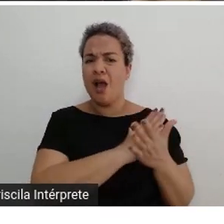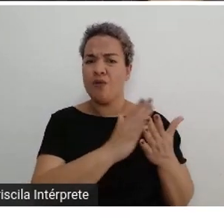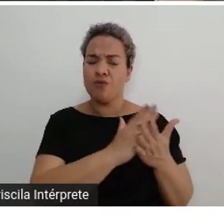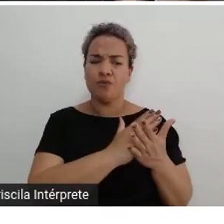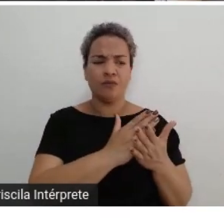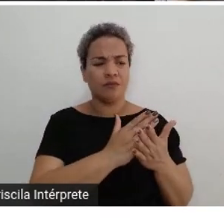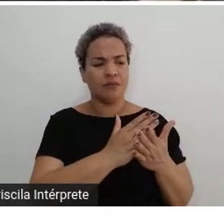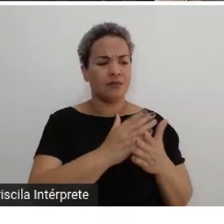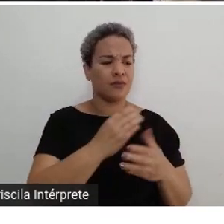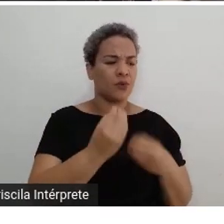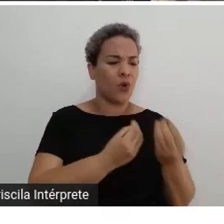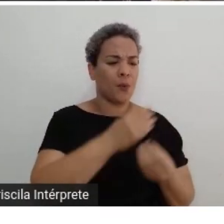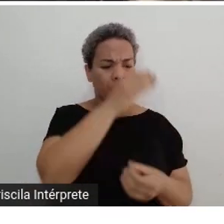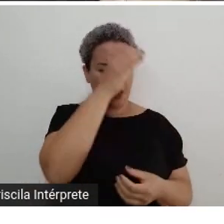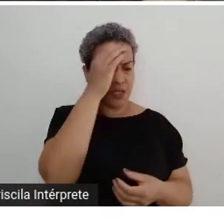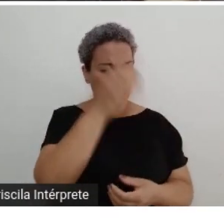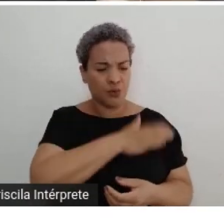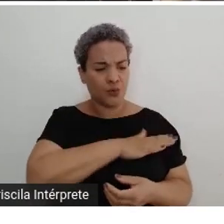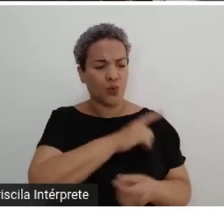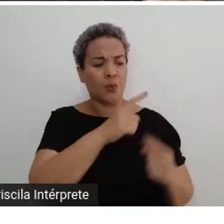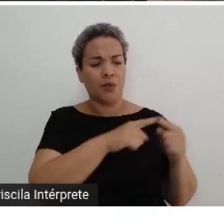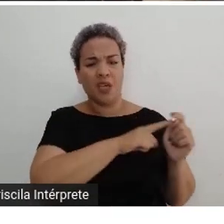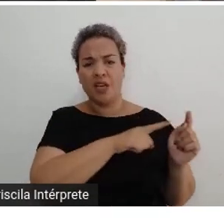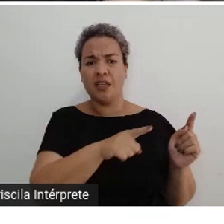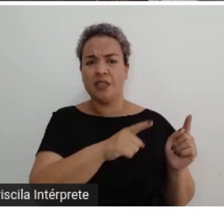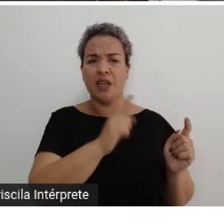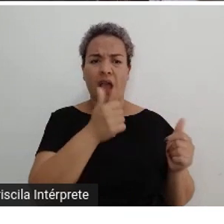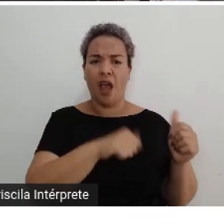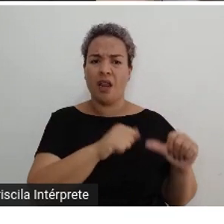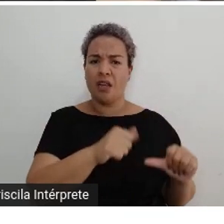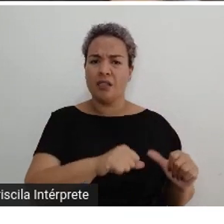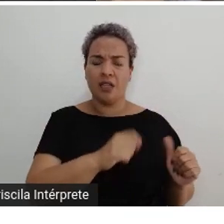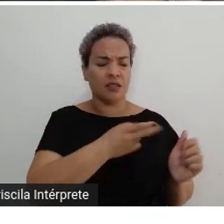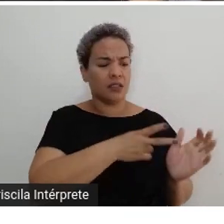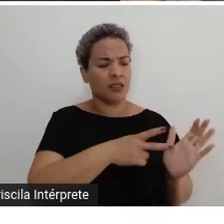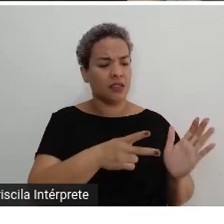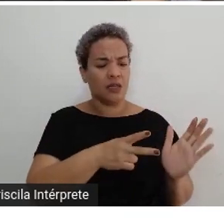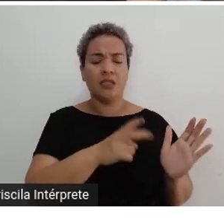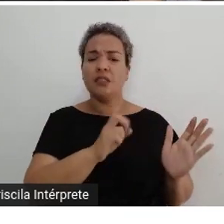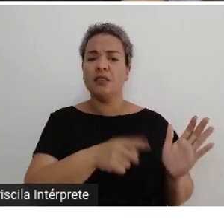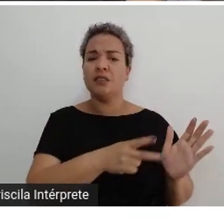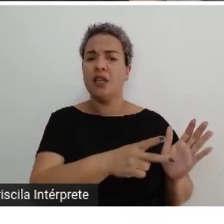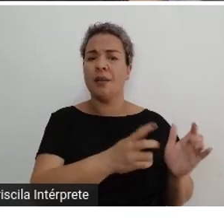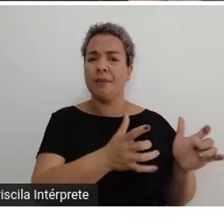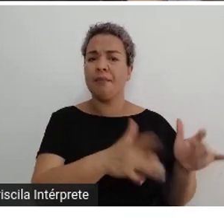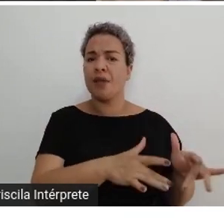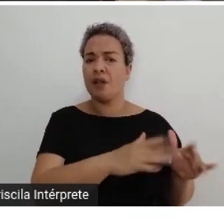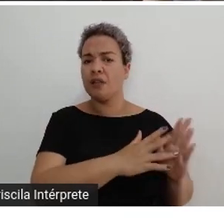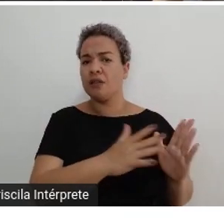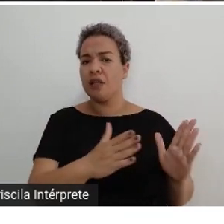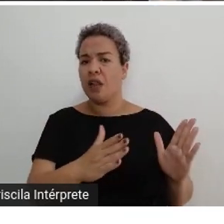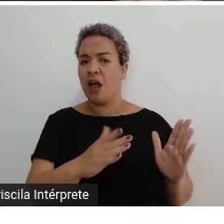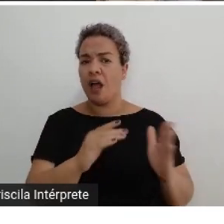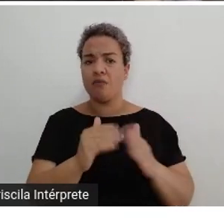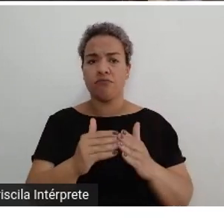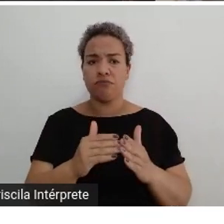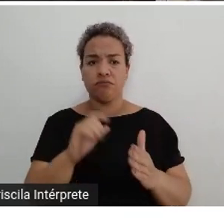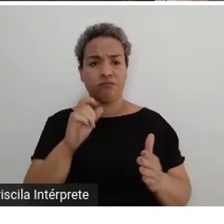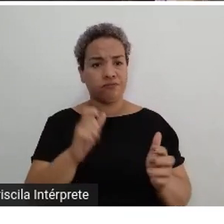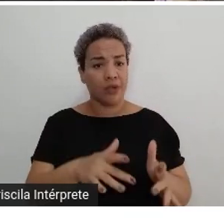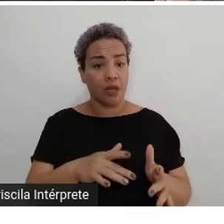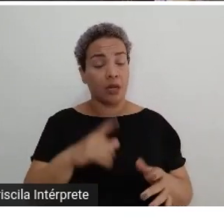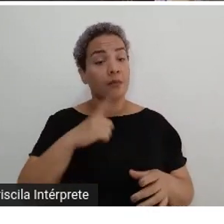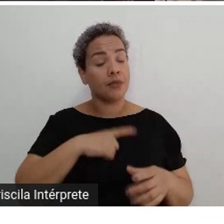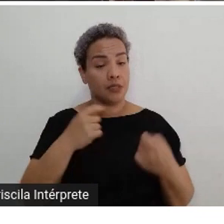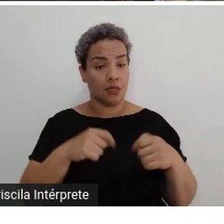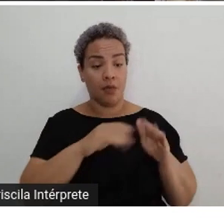desgaste nesses clientes que sempre estão abandonando ali, eu estou tendo custo e não estou tendo retorno. Então, essa visão horizontal e vertical,